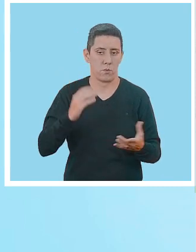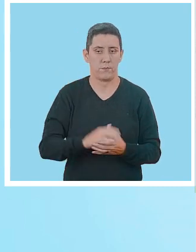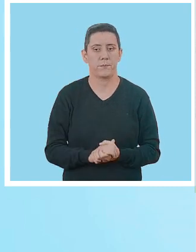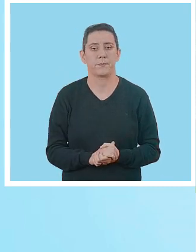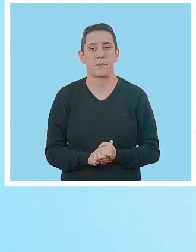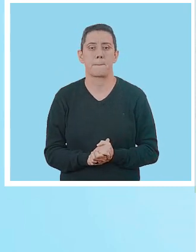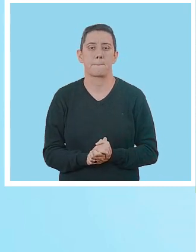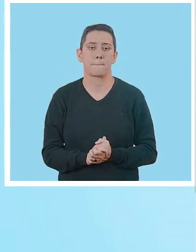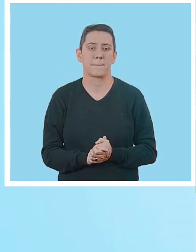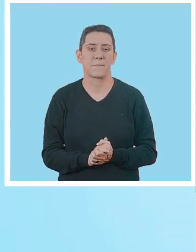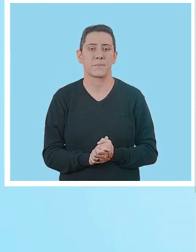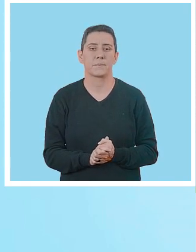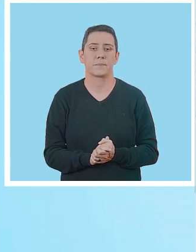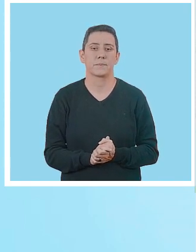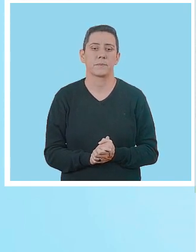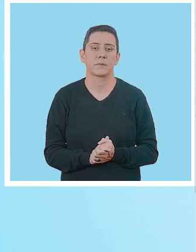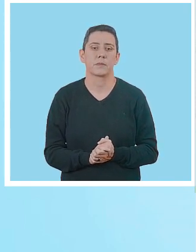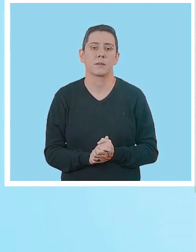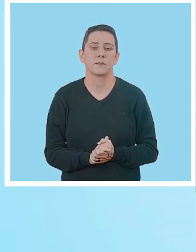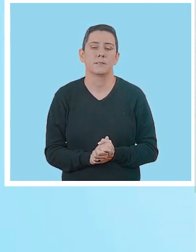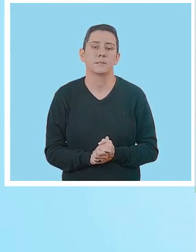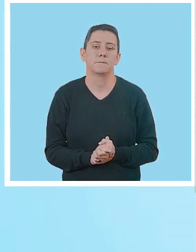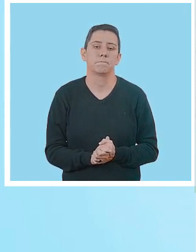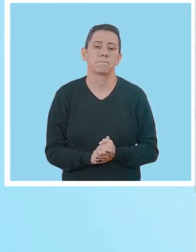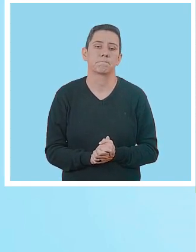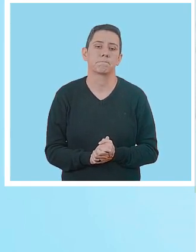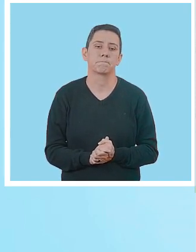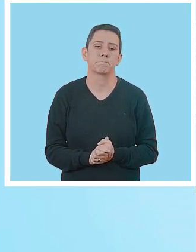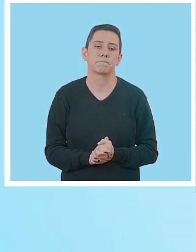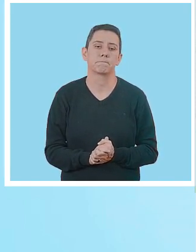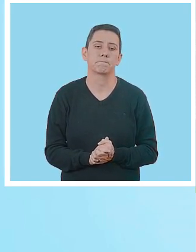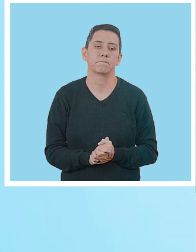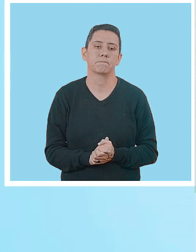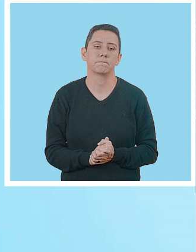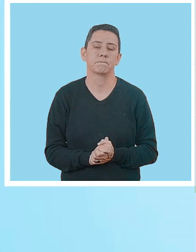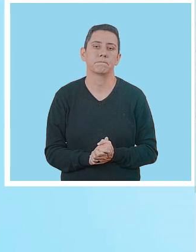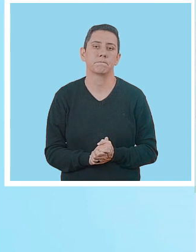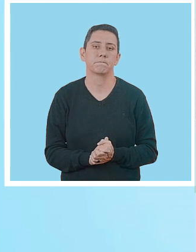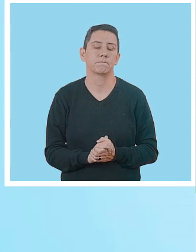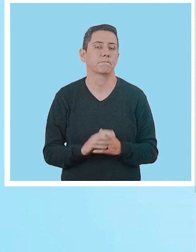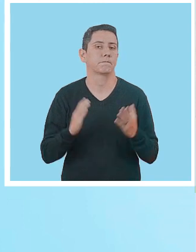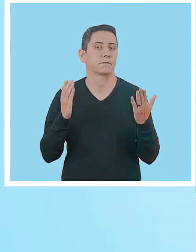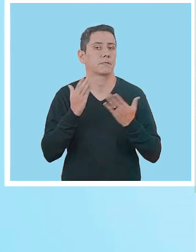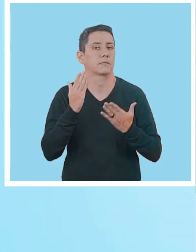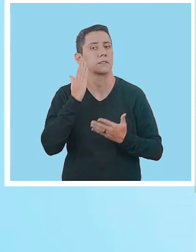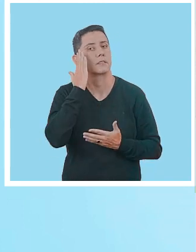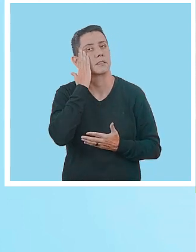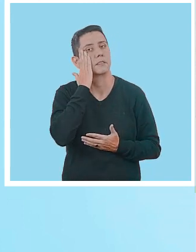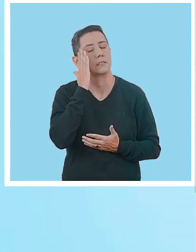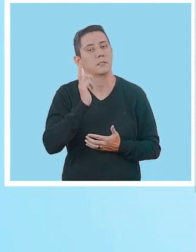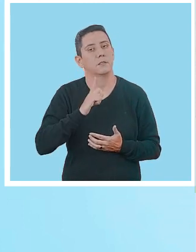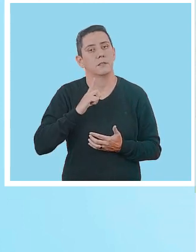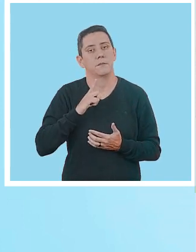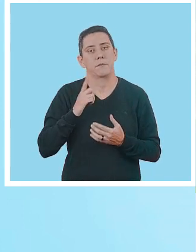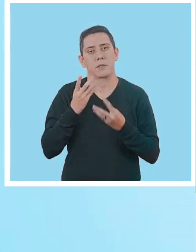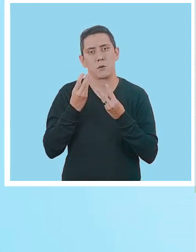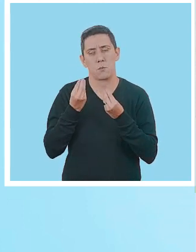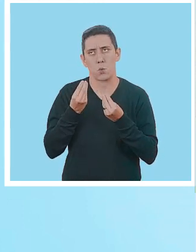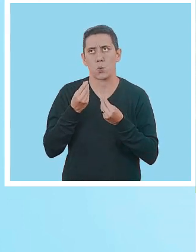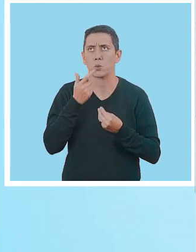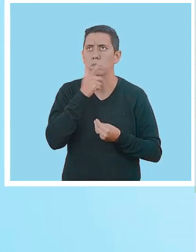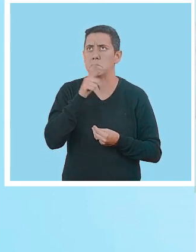o quê é bom a gente fala muito dos benefícios da solar